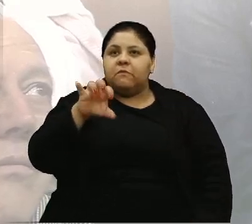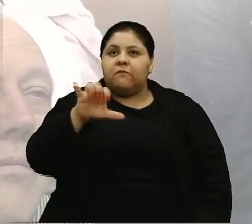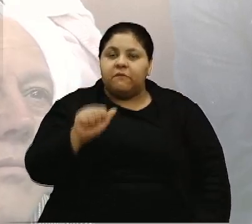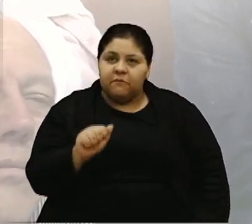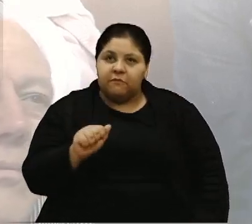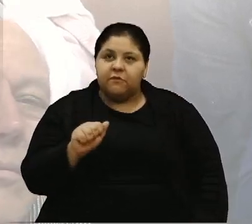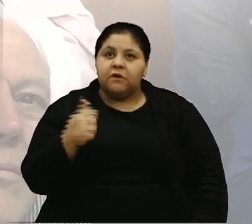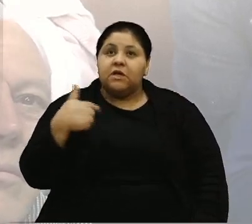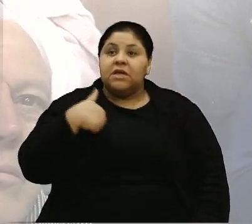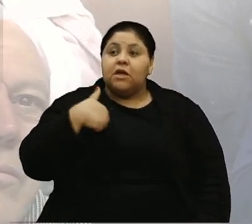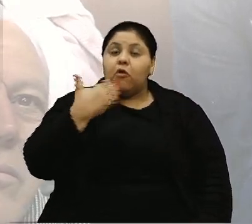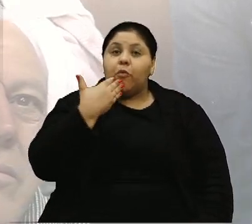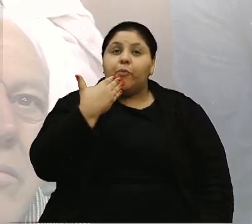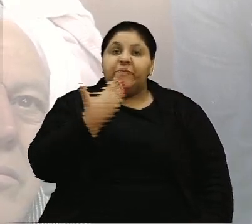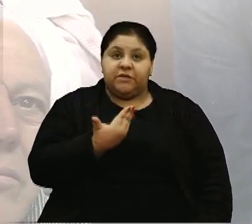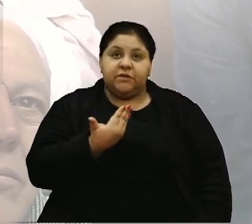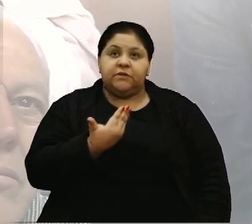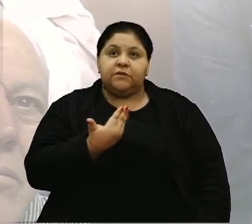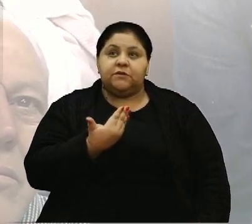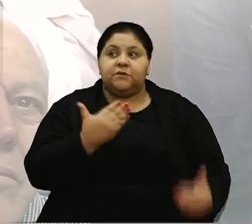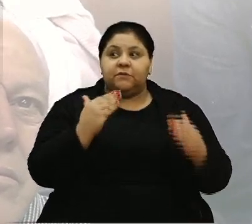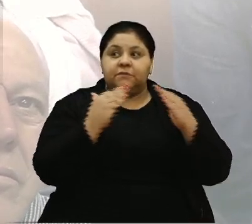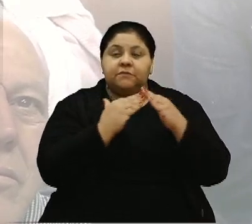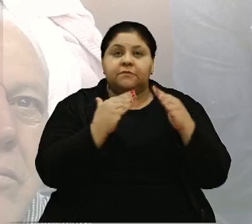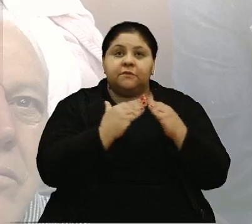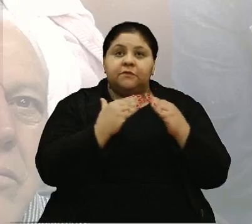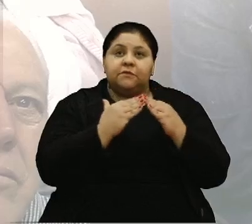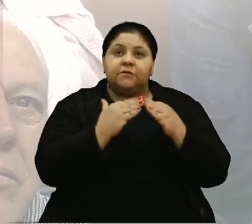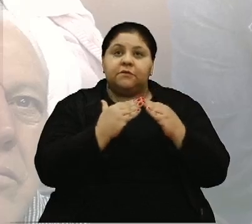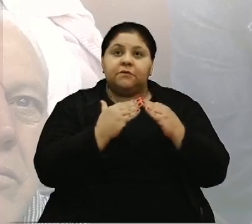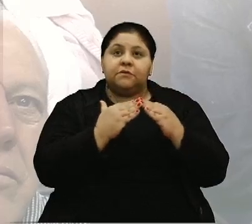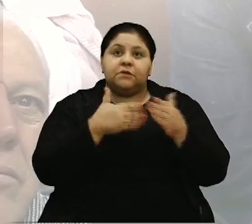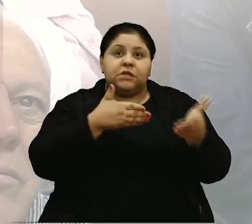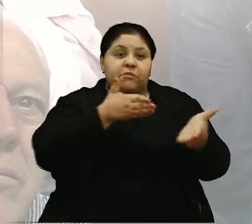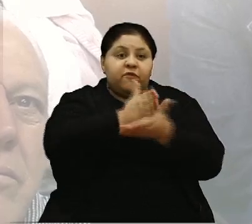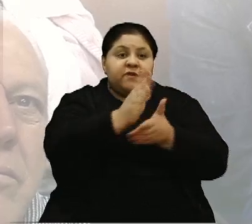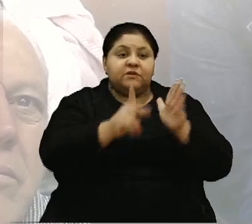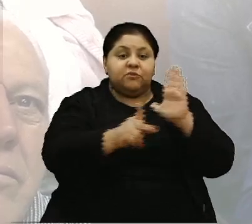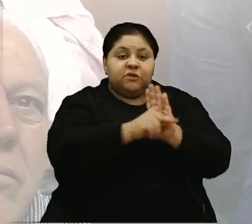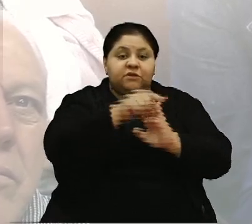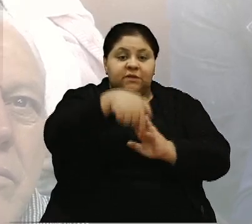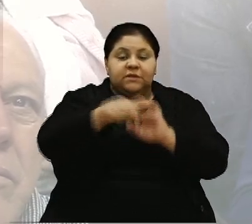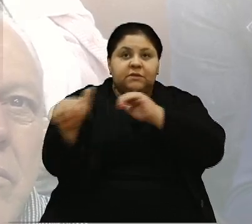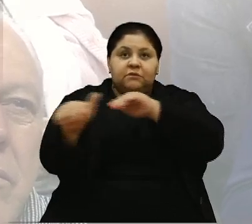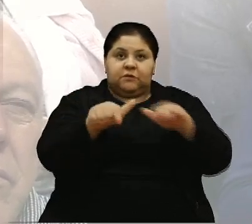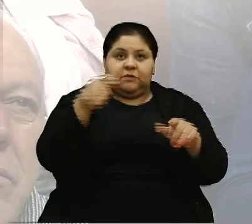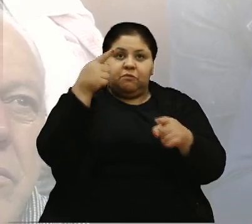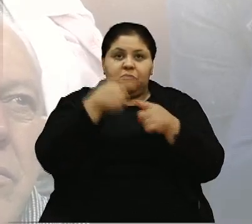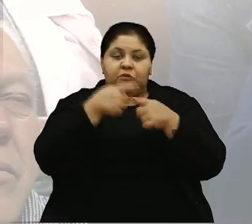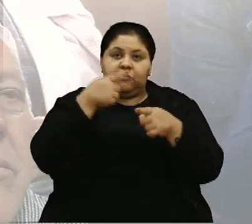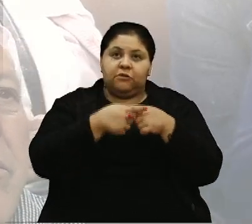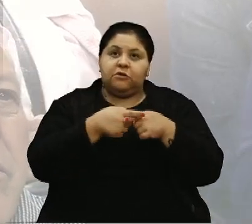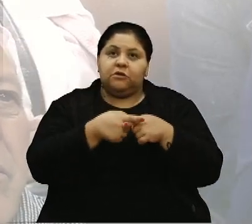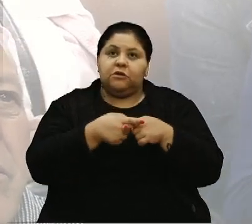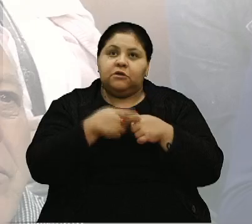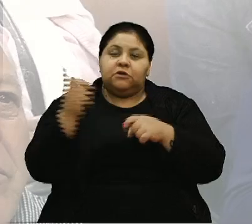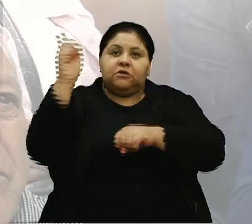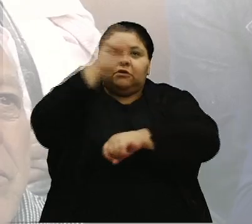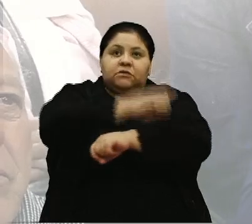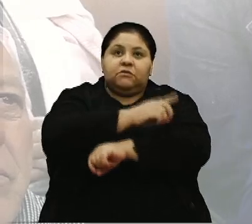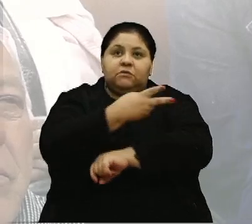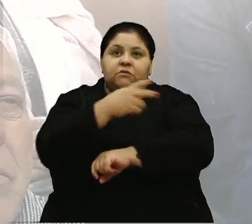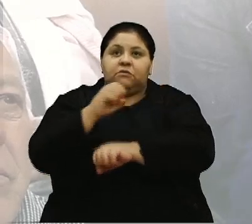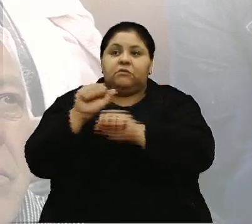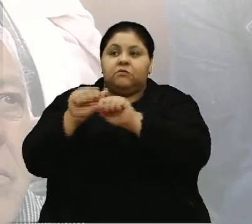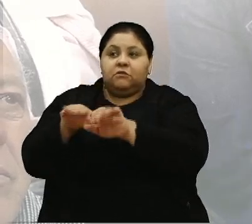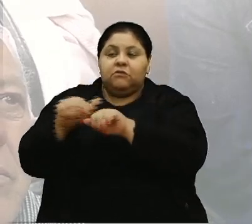E eu pedi à casa que aportasse esse projeto nessa semana. Por quê? Porque no dia 20 de setembro,